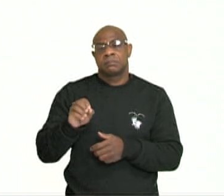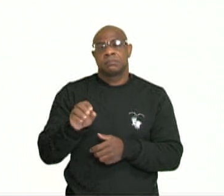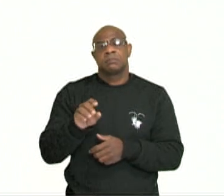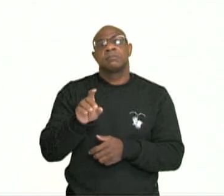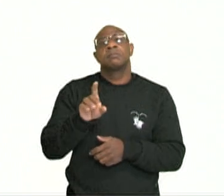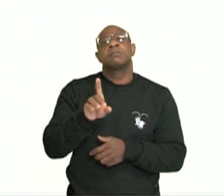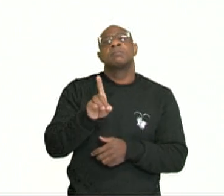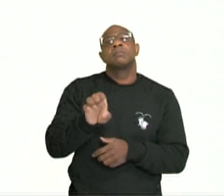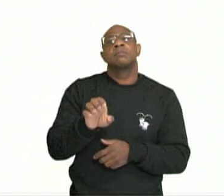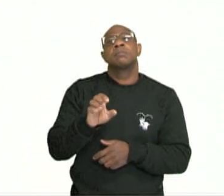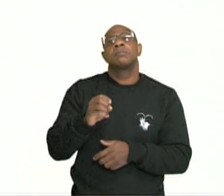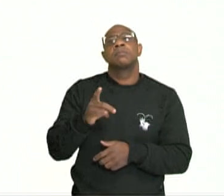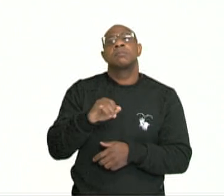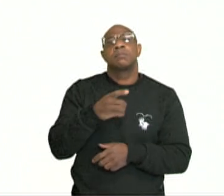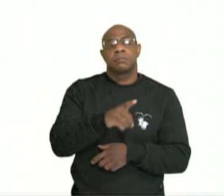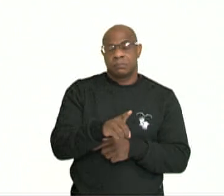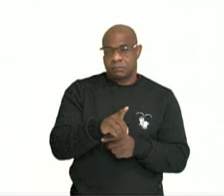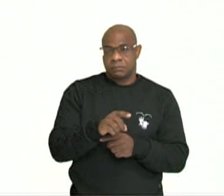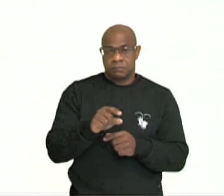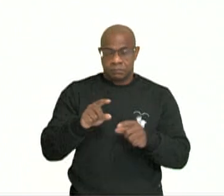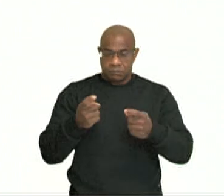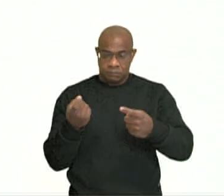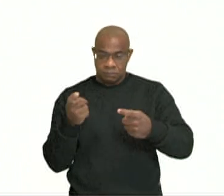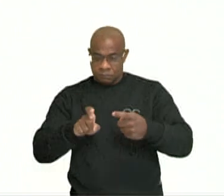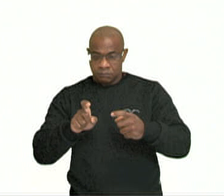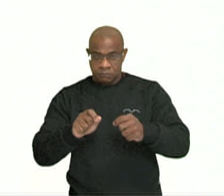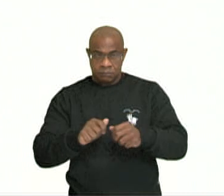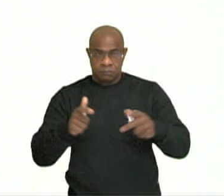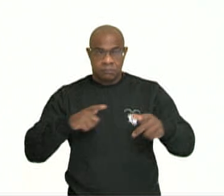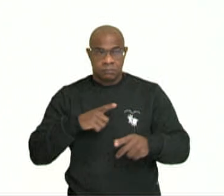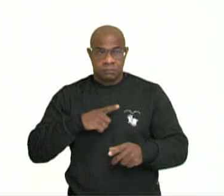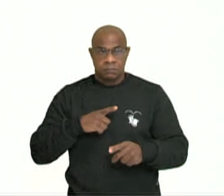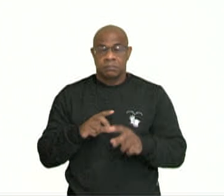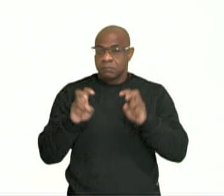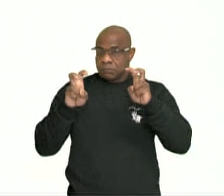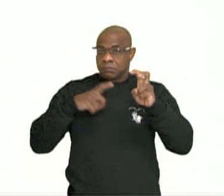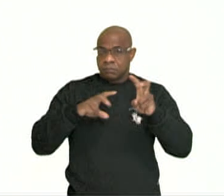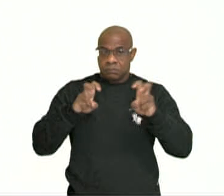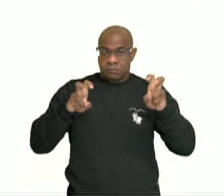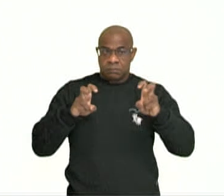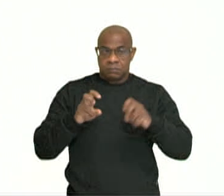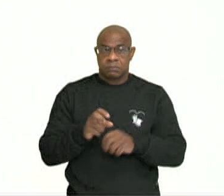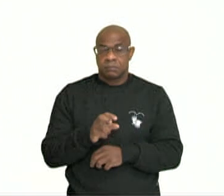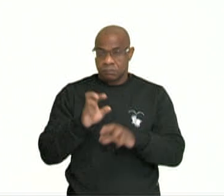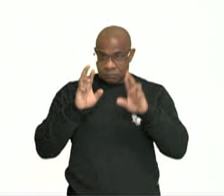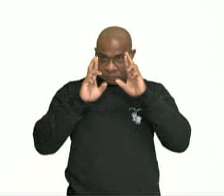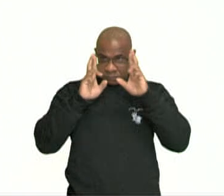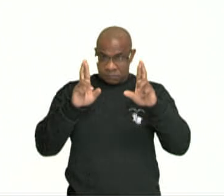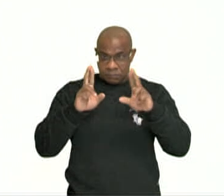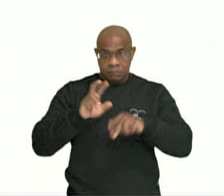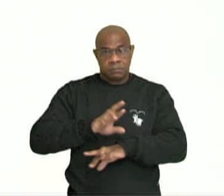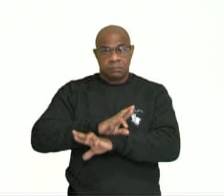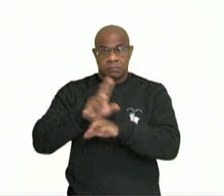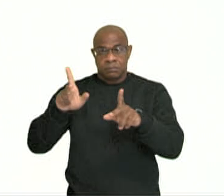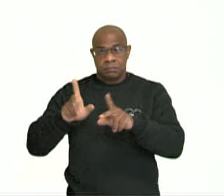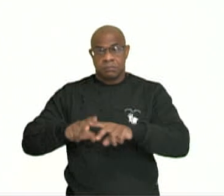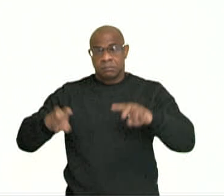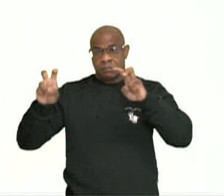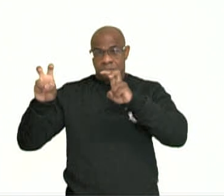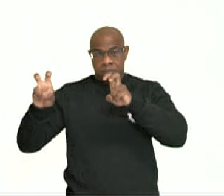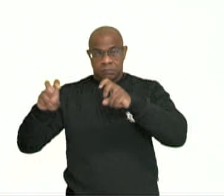seguinte tema: respeito às diferenças temáticas. A seguir, o que você vai fazer? Você